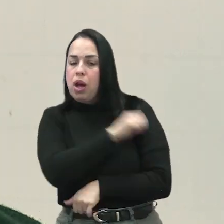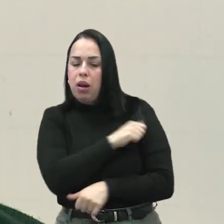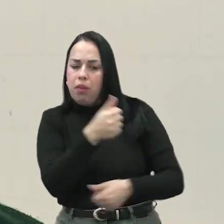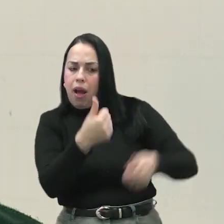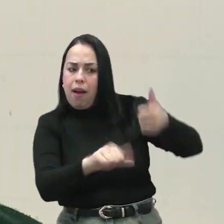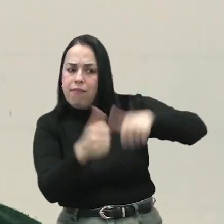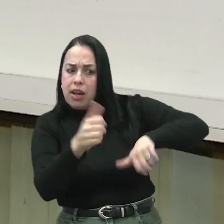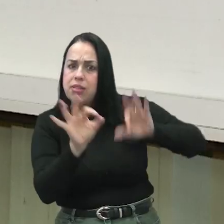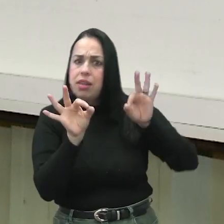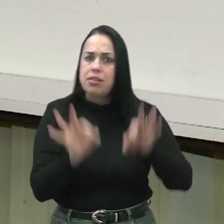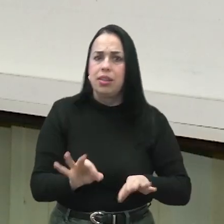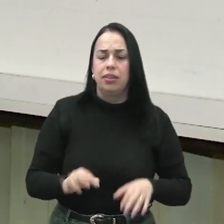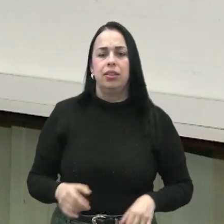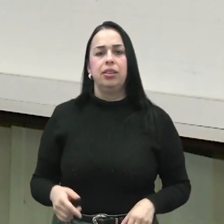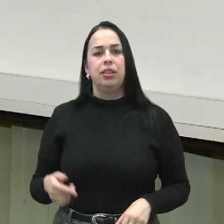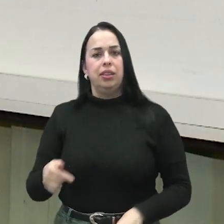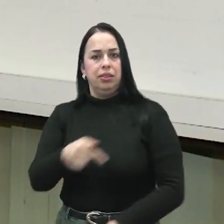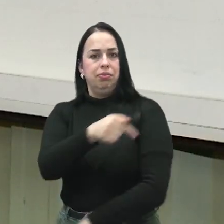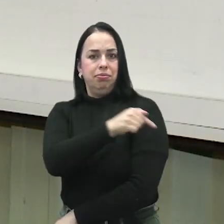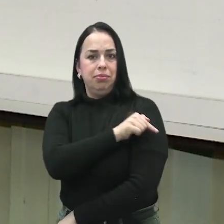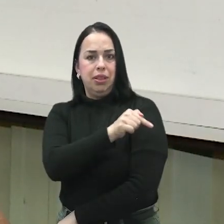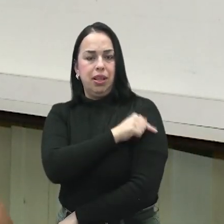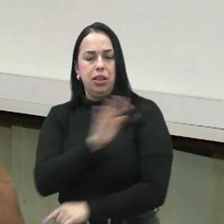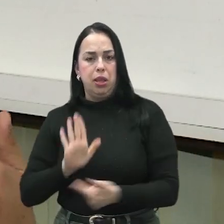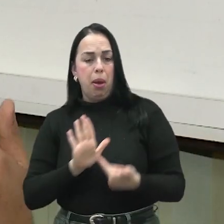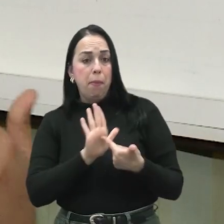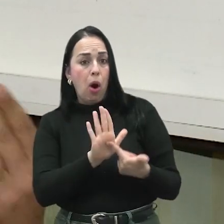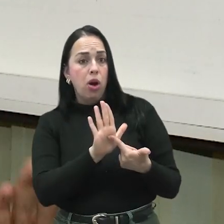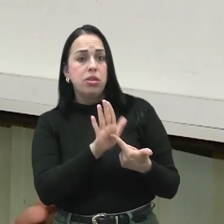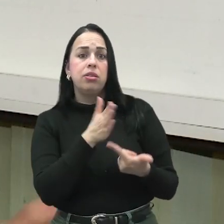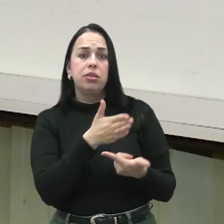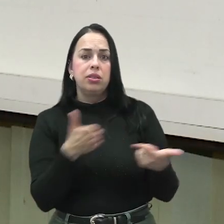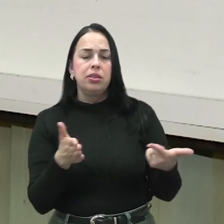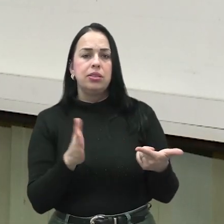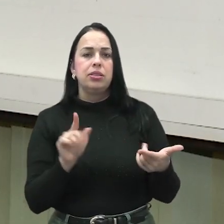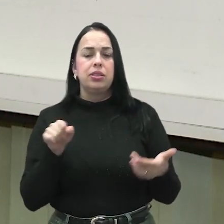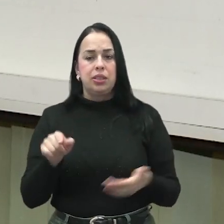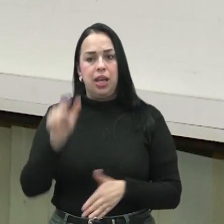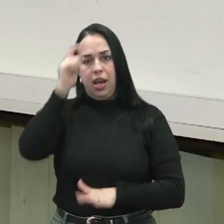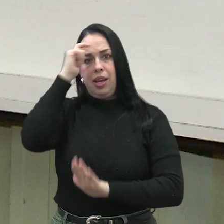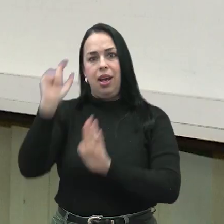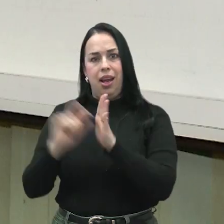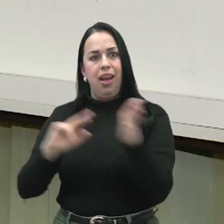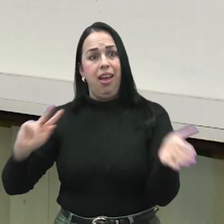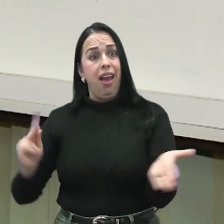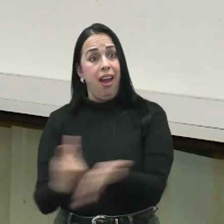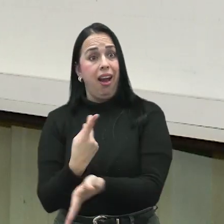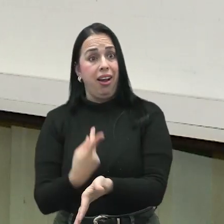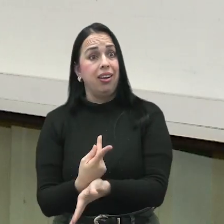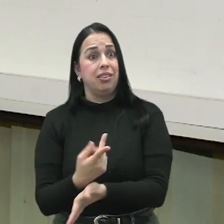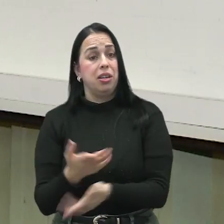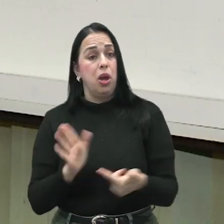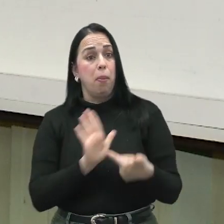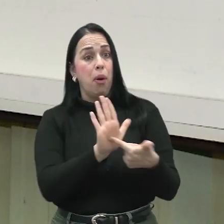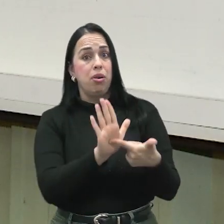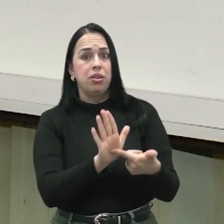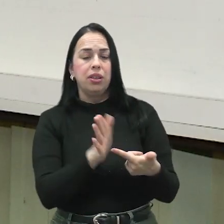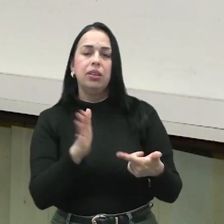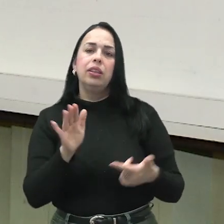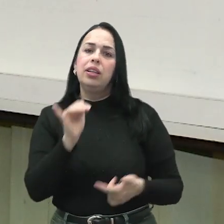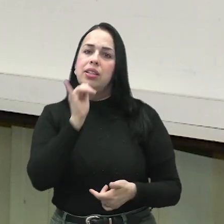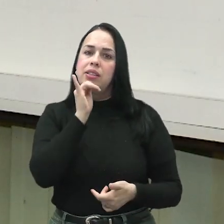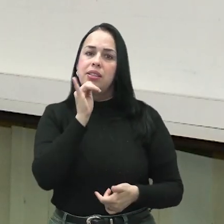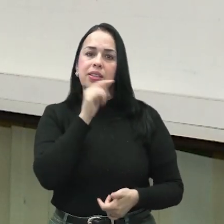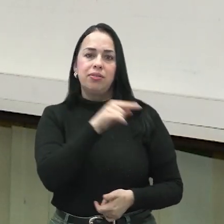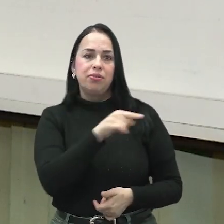dos alunos. No 7º ano, eu já tento buscar mostrar para os alunos os erros que a IA pode cometer.